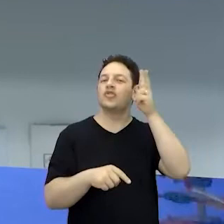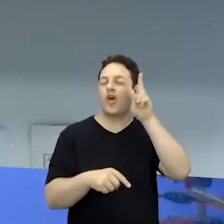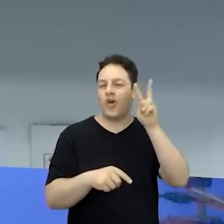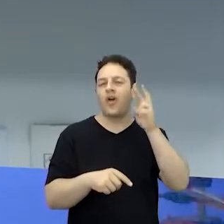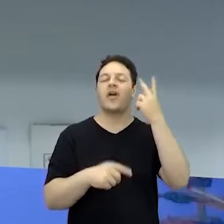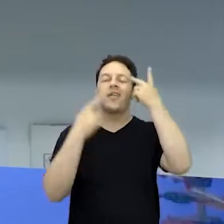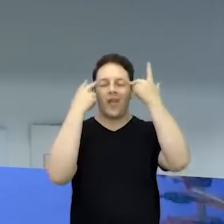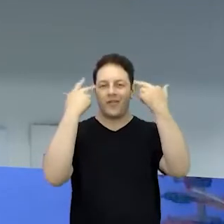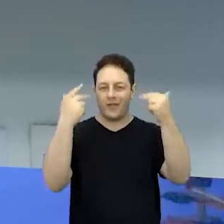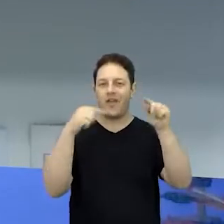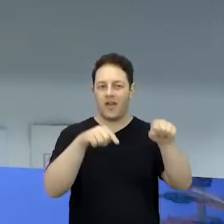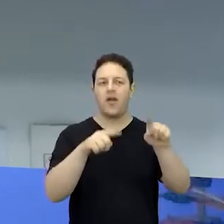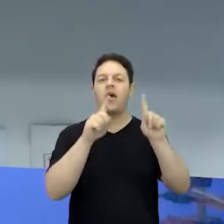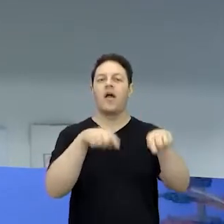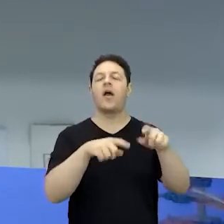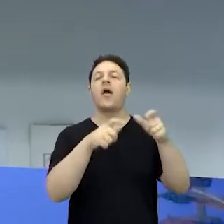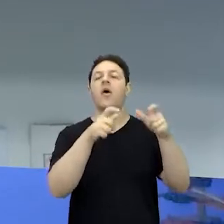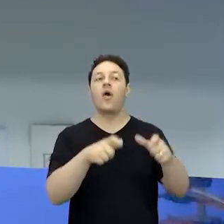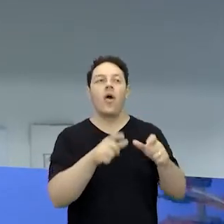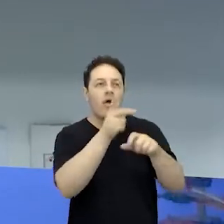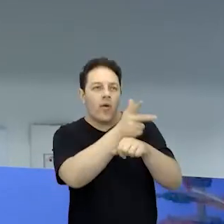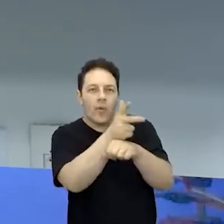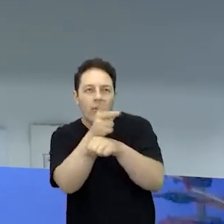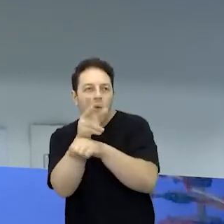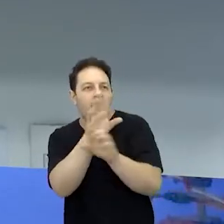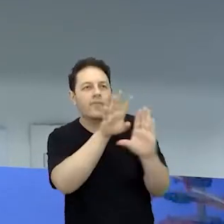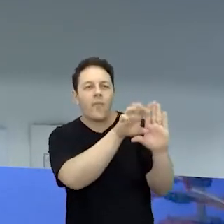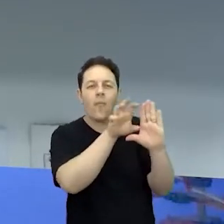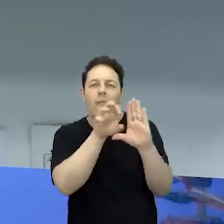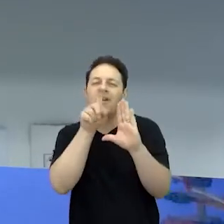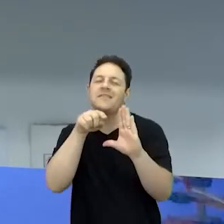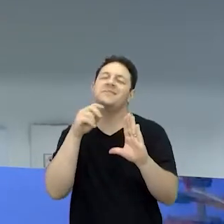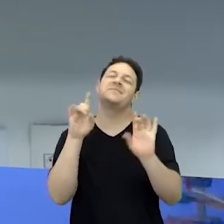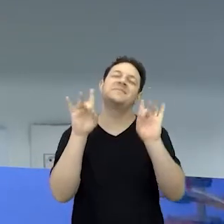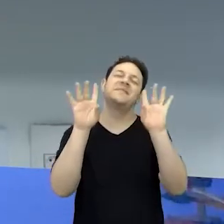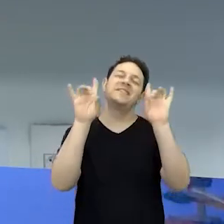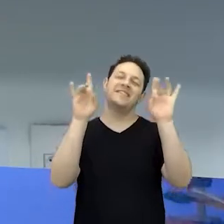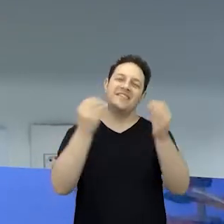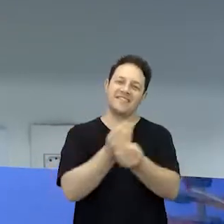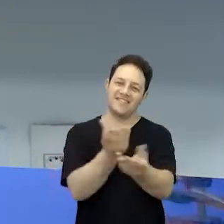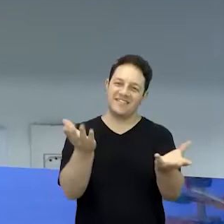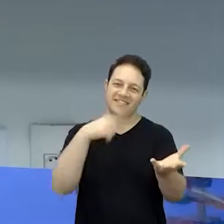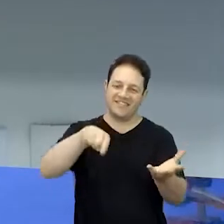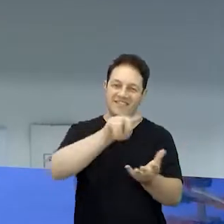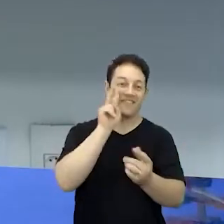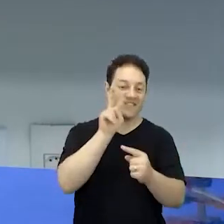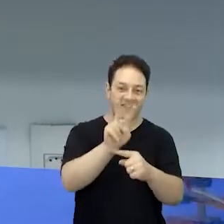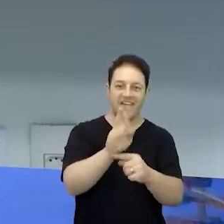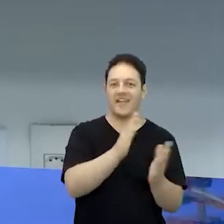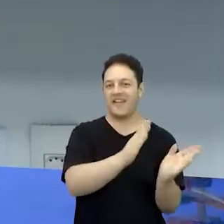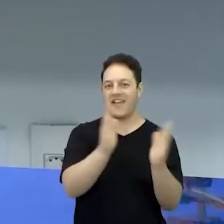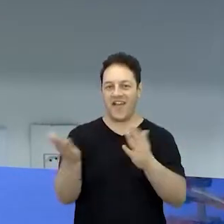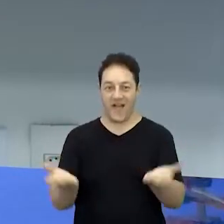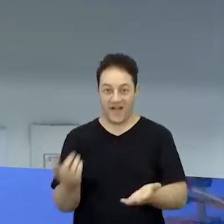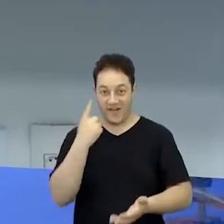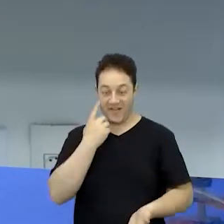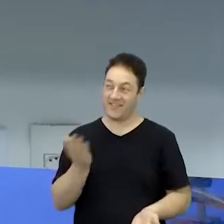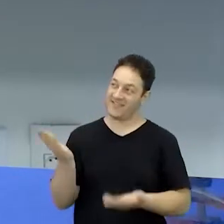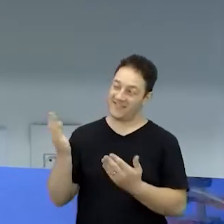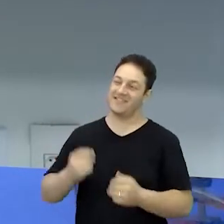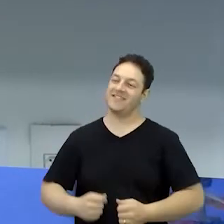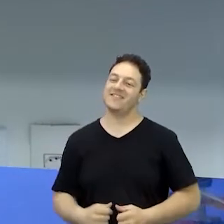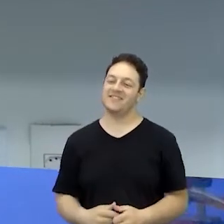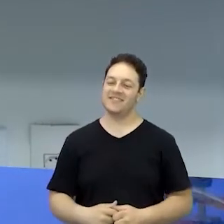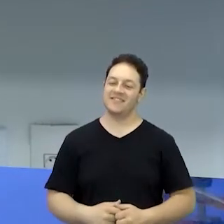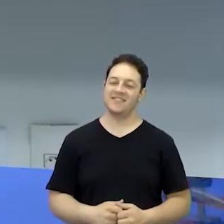Itatiba e lá então a gente gravou esse vídeo super especial aí para vocês que vai rodar agora pode